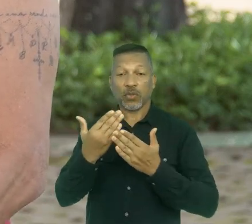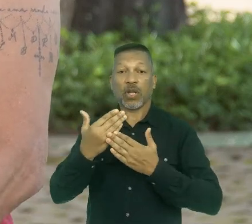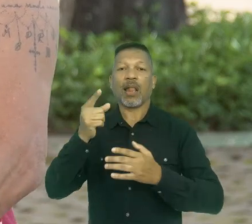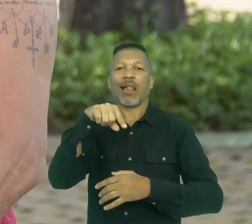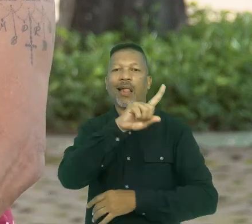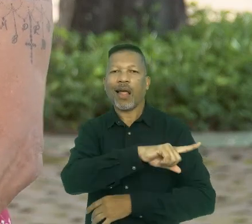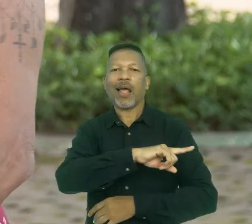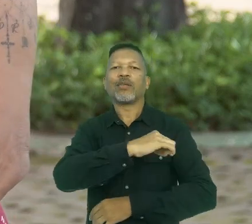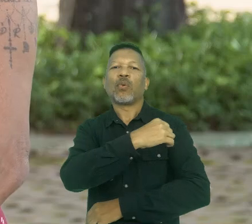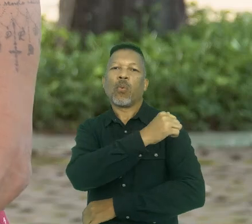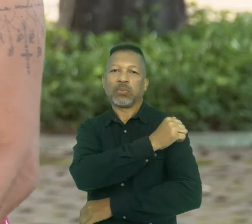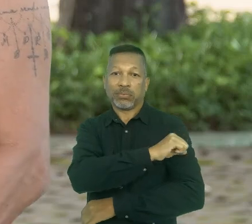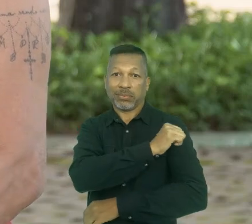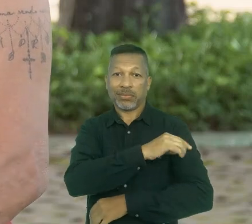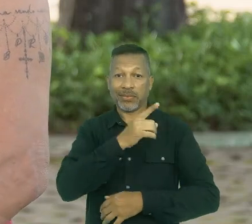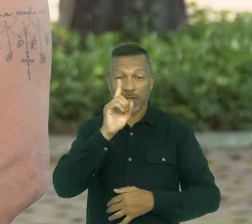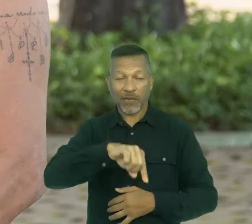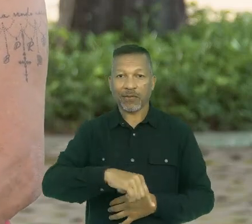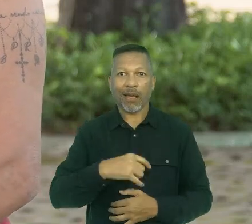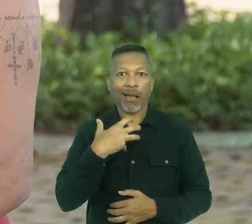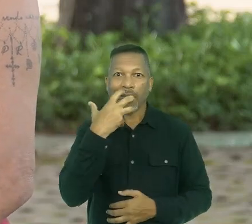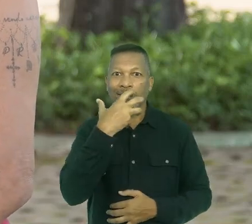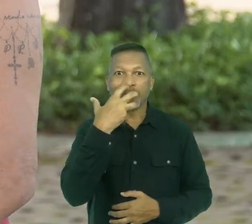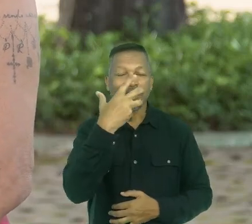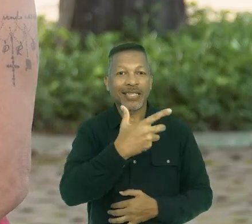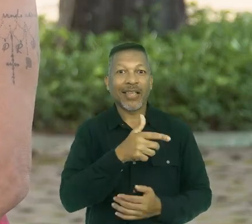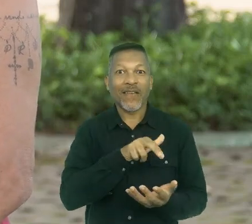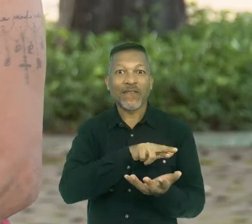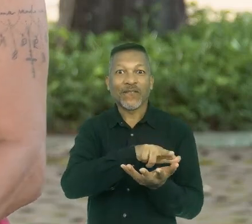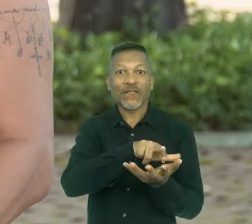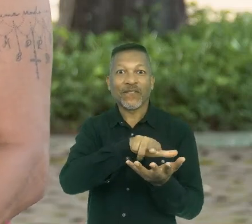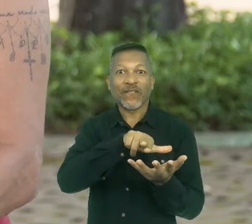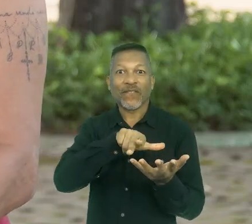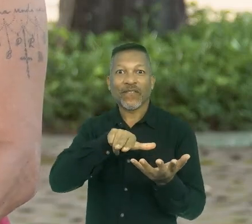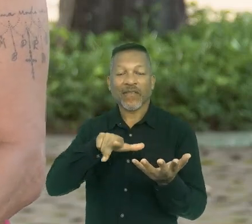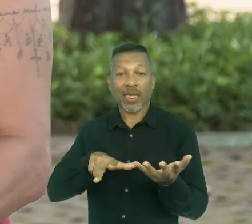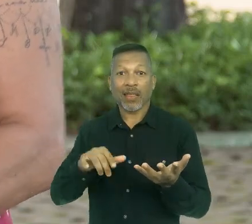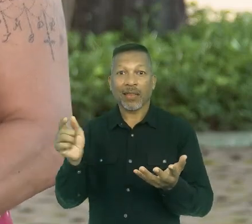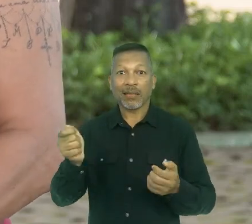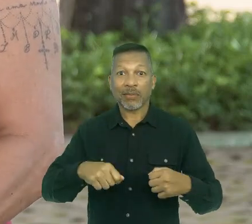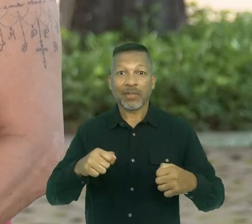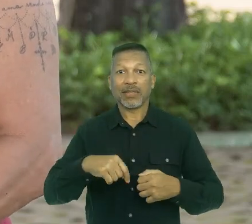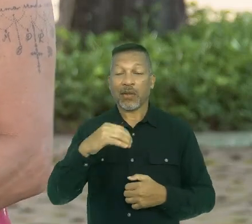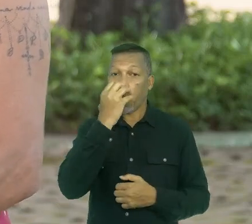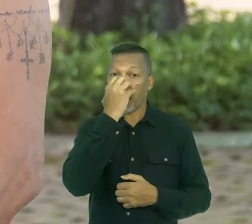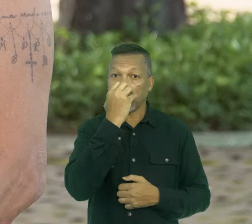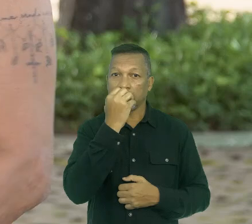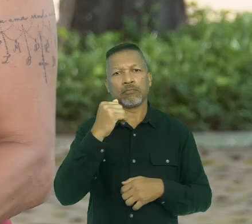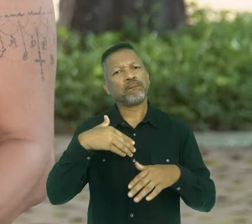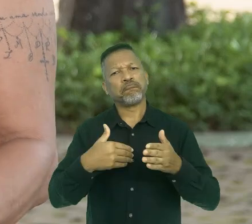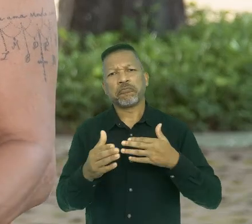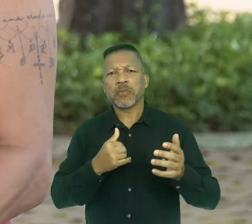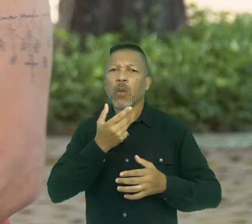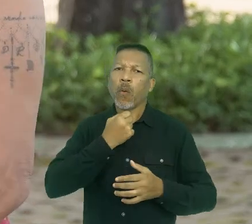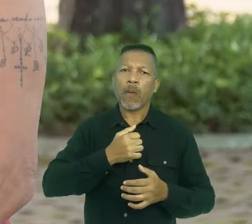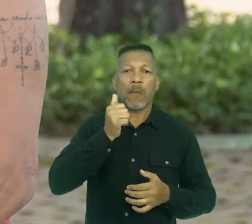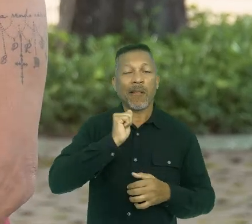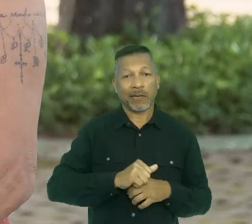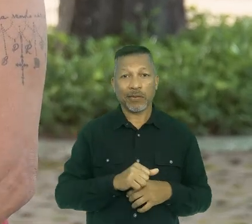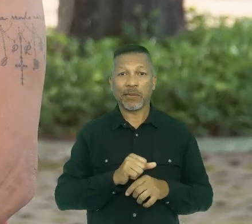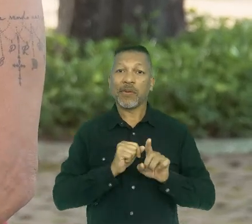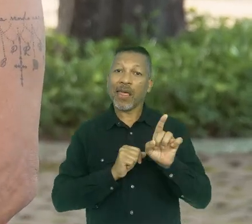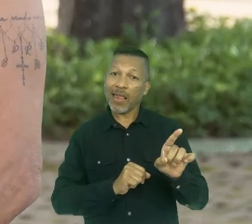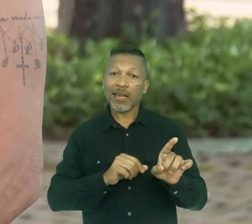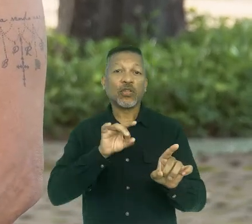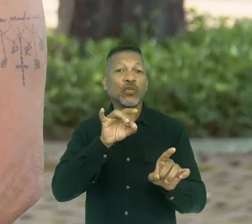Janeiro. E eu fiquei encantada com a diversidade do que pode ser um palhaço ou uma palhaça, né? Que lá era Encontro